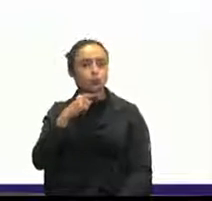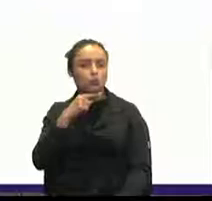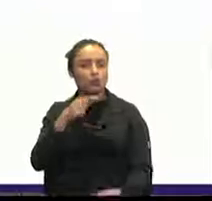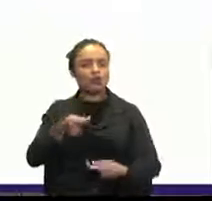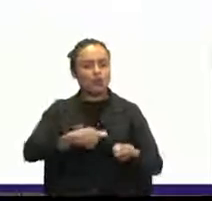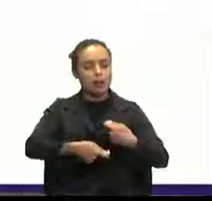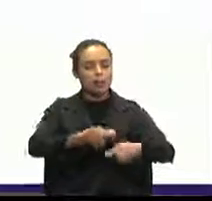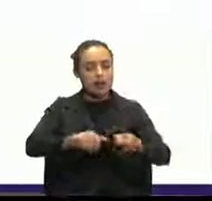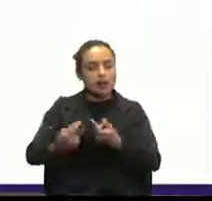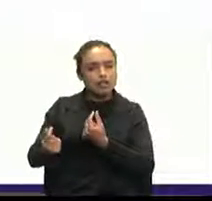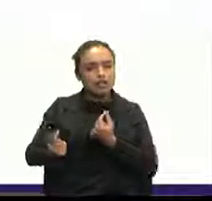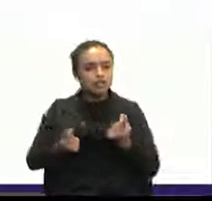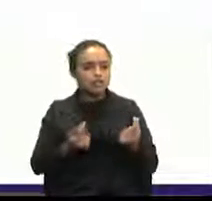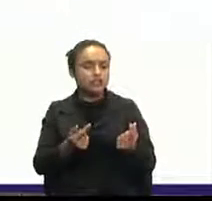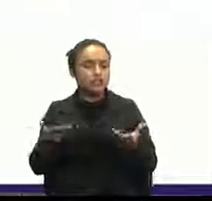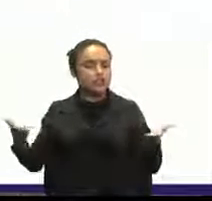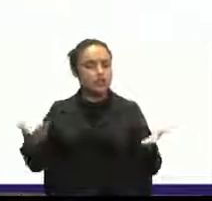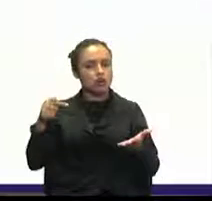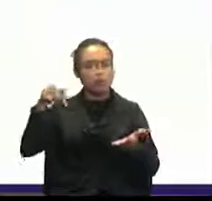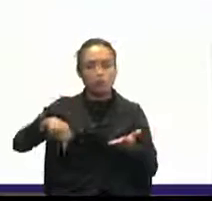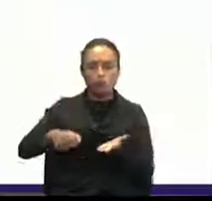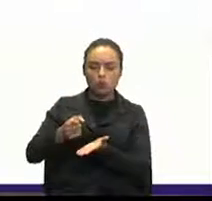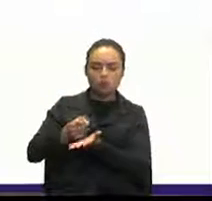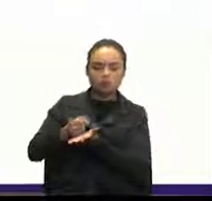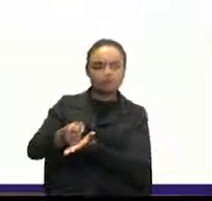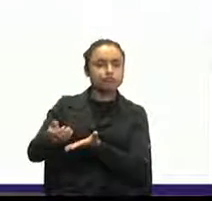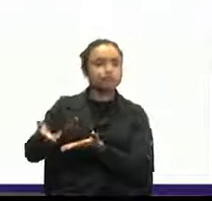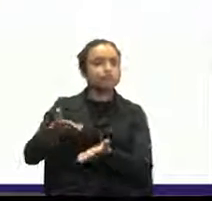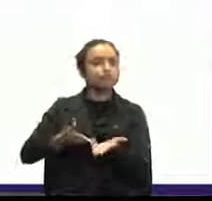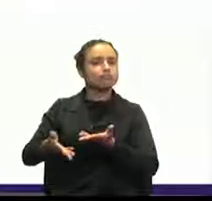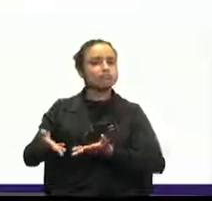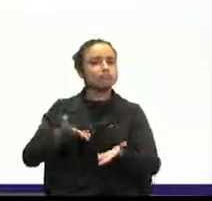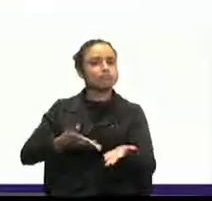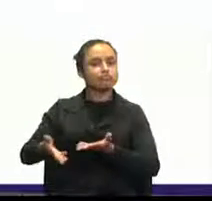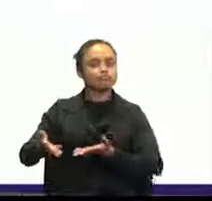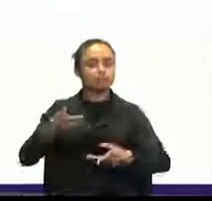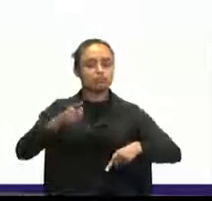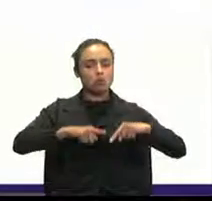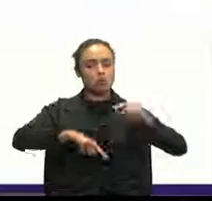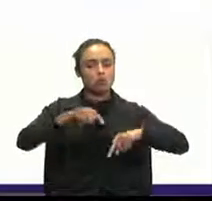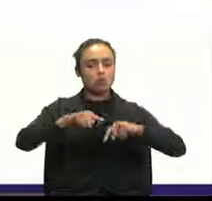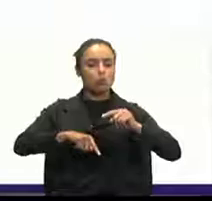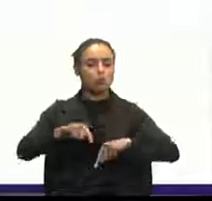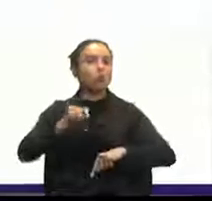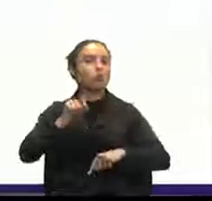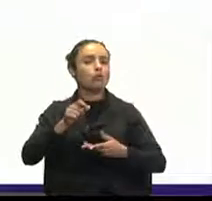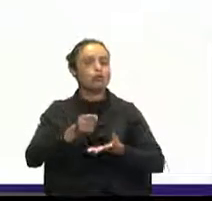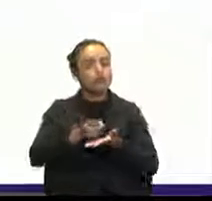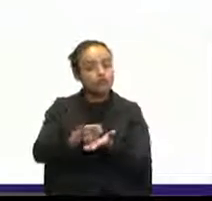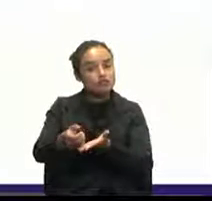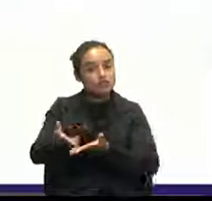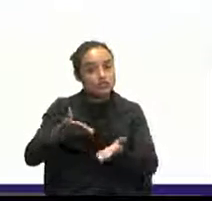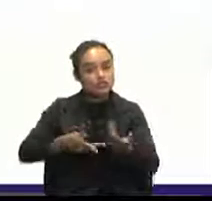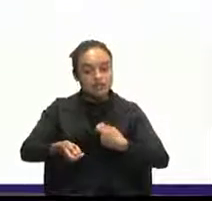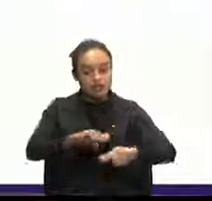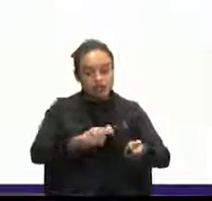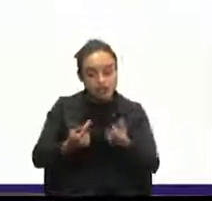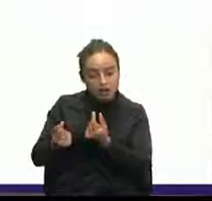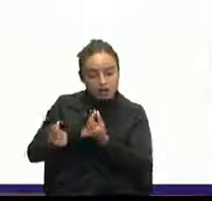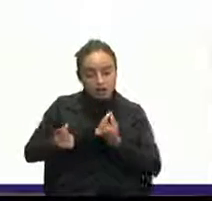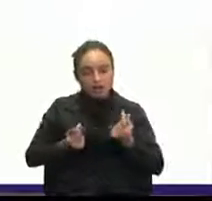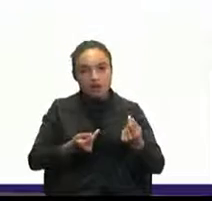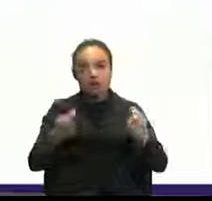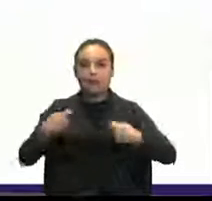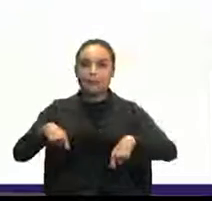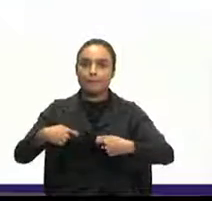que o mercado de capitais tem a oferecer em matéria de produtos bom para responder essa pergunta temos que entender a